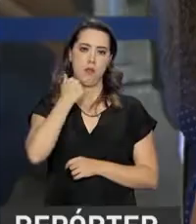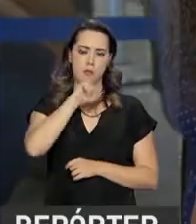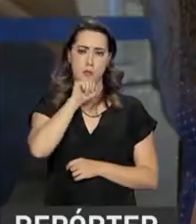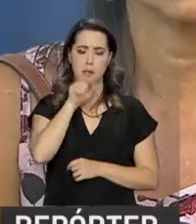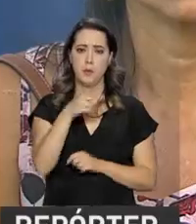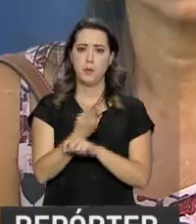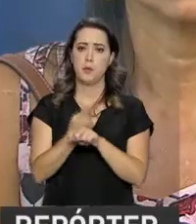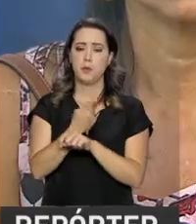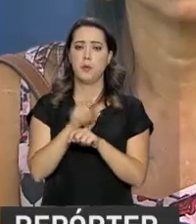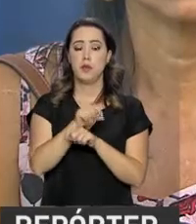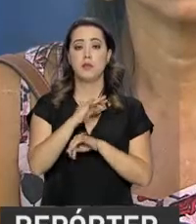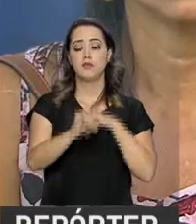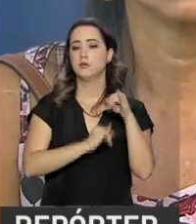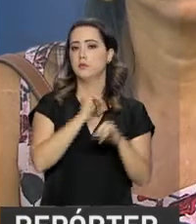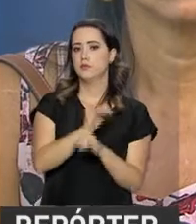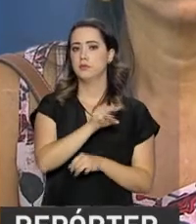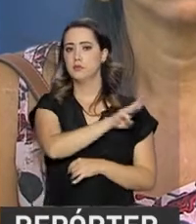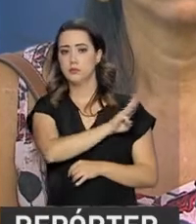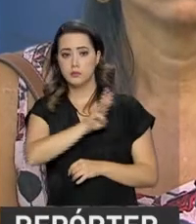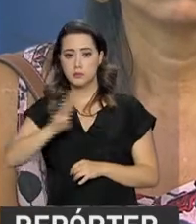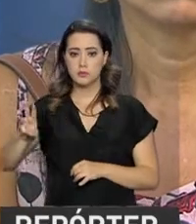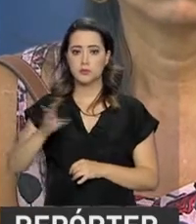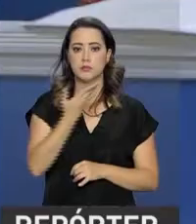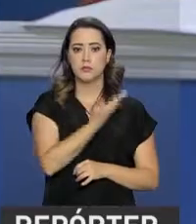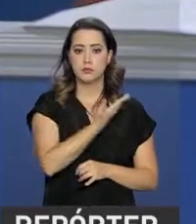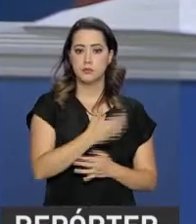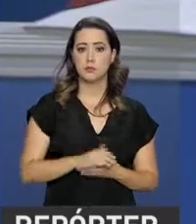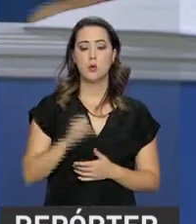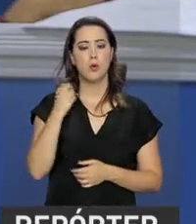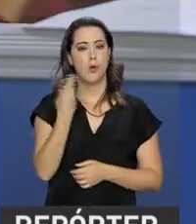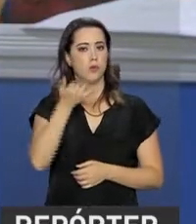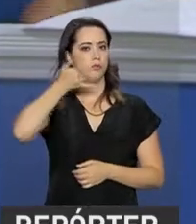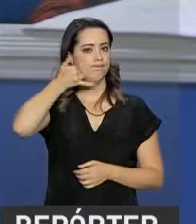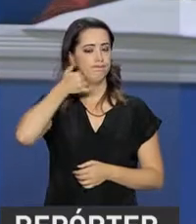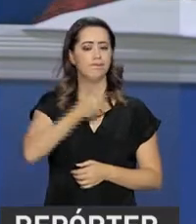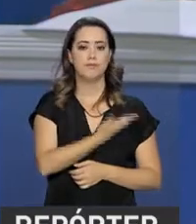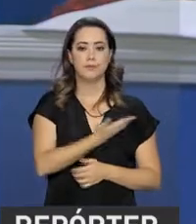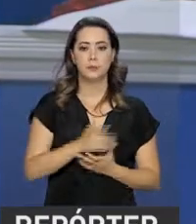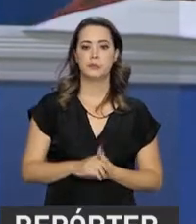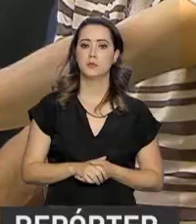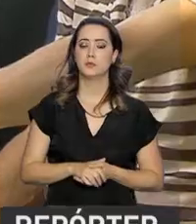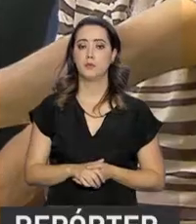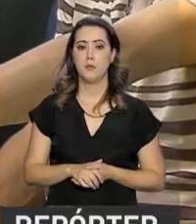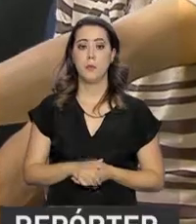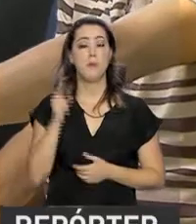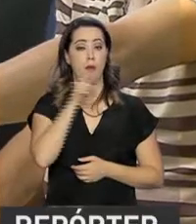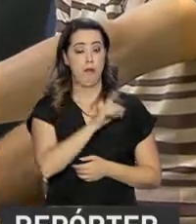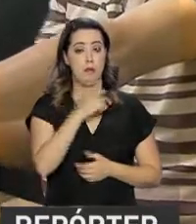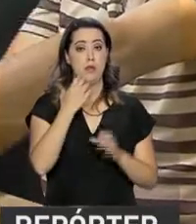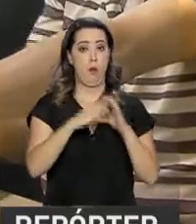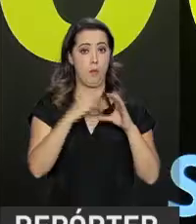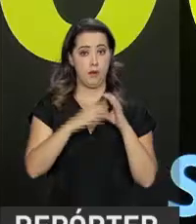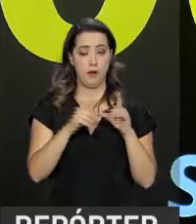maternidade devem fazer o pedido pelo site do INSS na internet ou pelo telefone 135. Nesses canais,